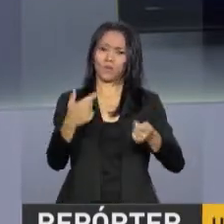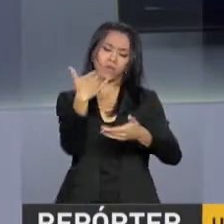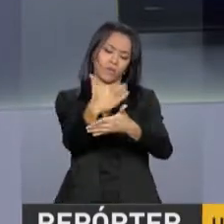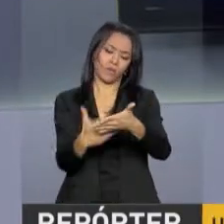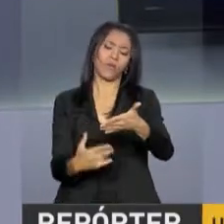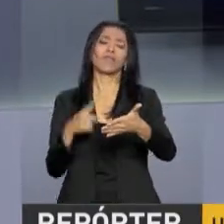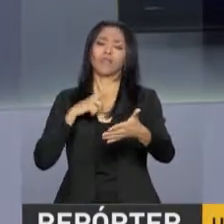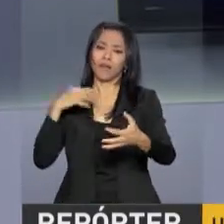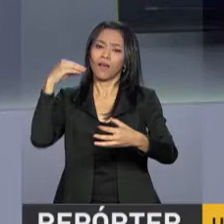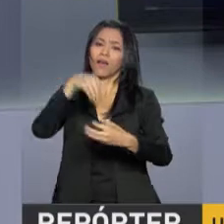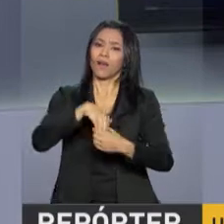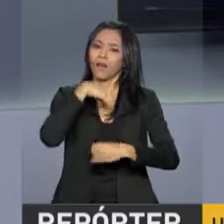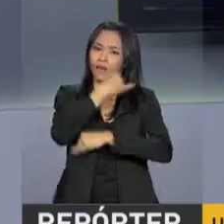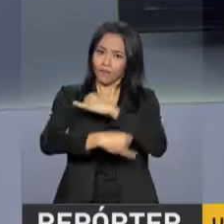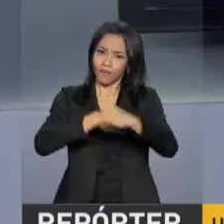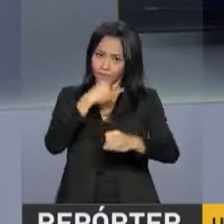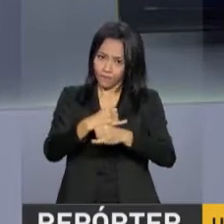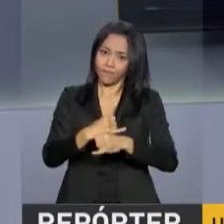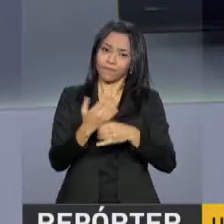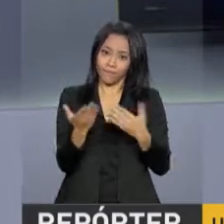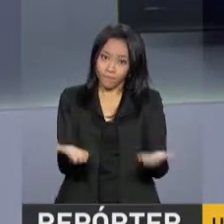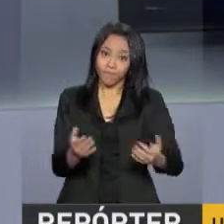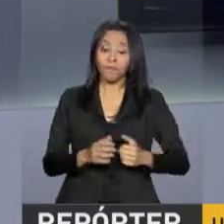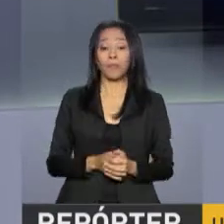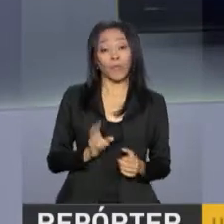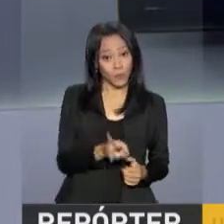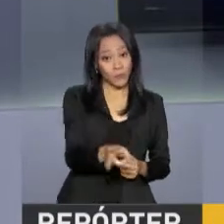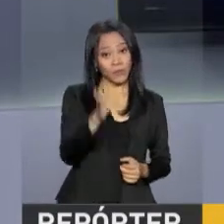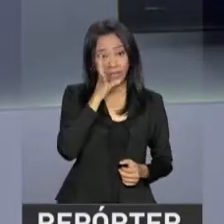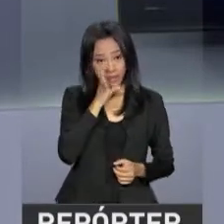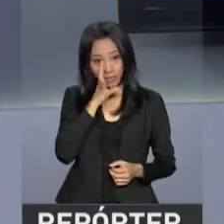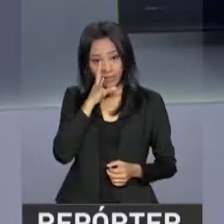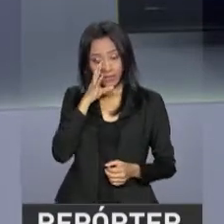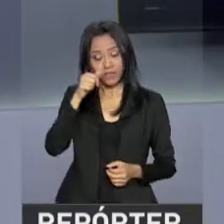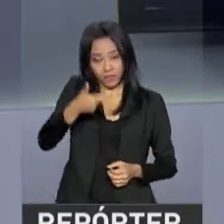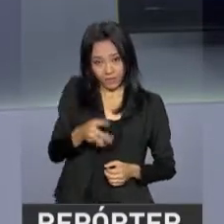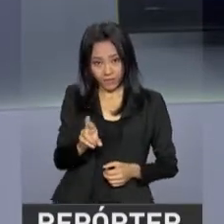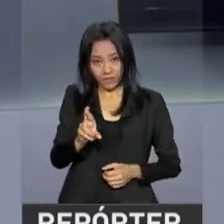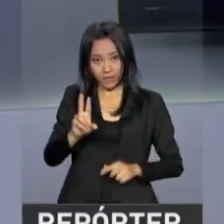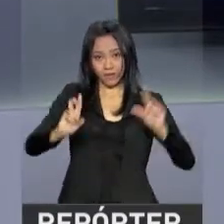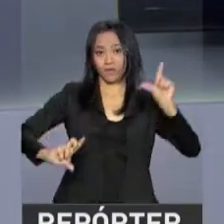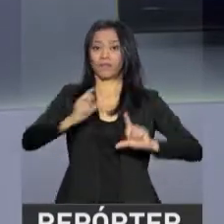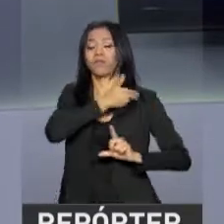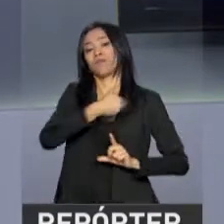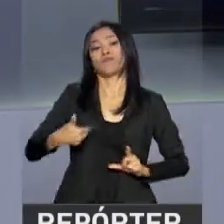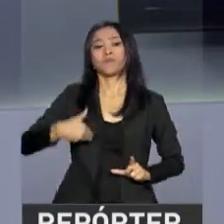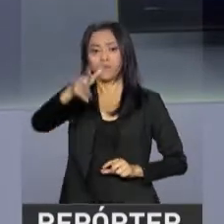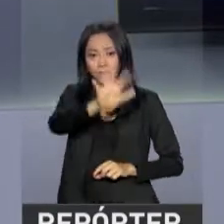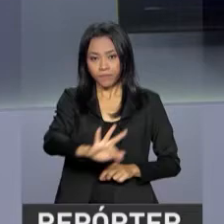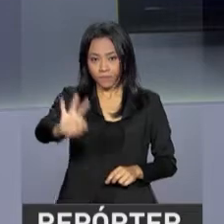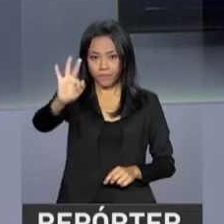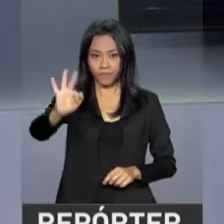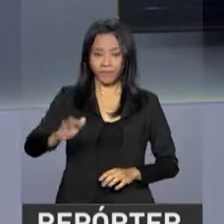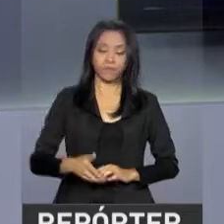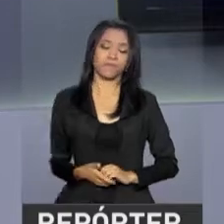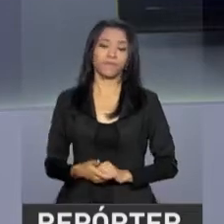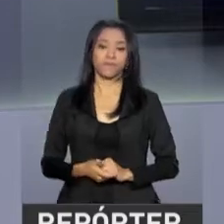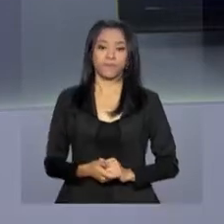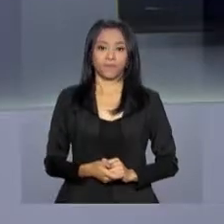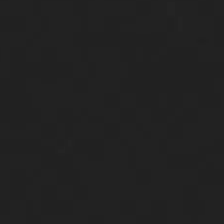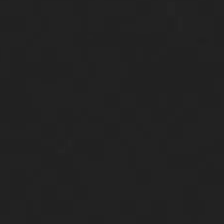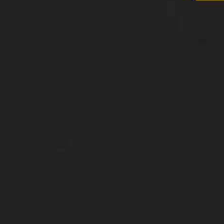nossa programação também está na página da nbr na internet continue com a gente na nbr a tv do governo federal